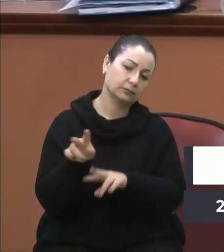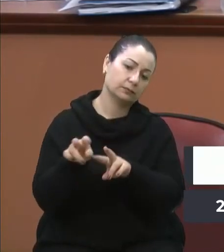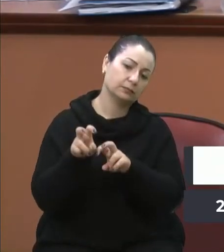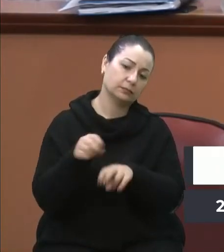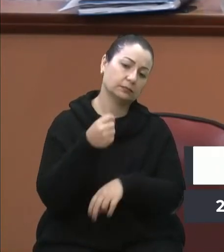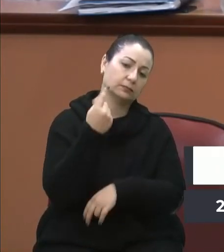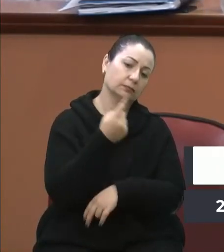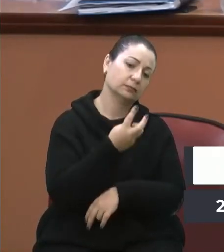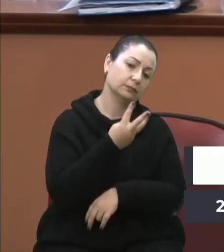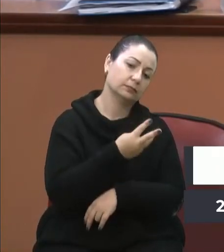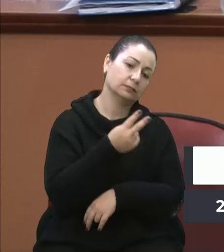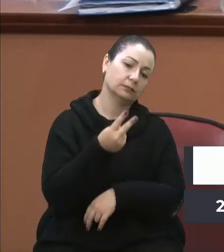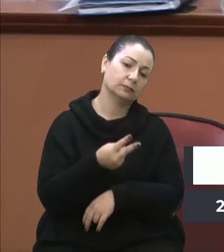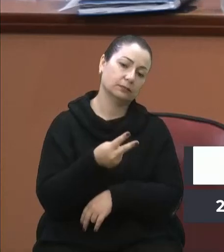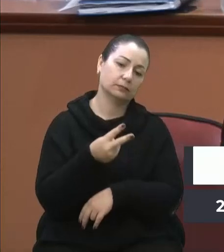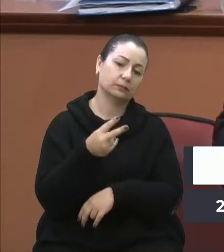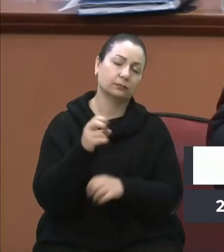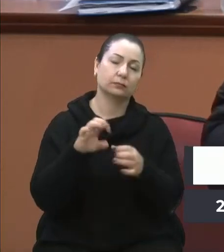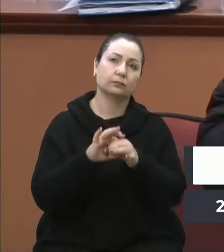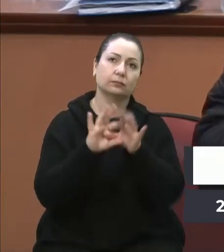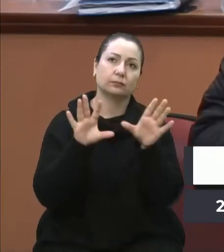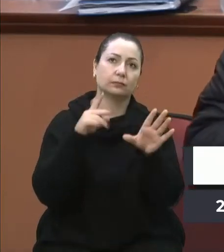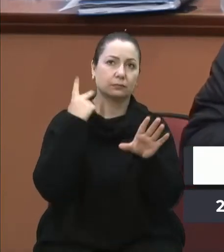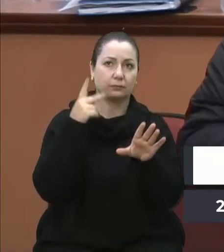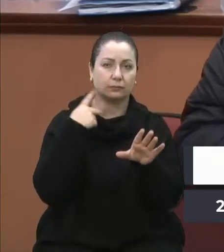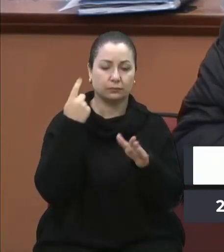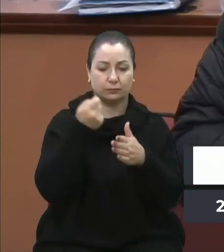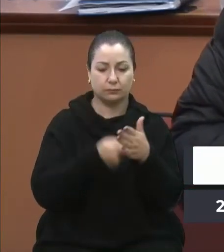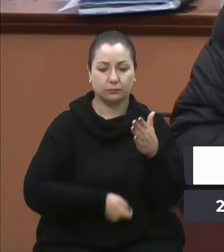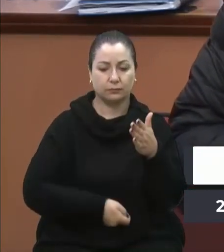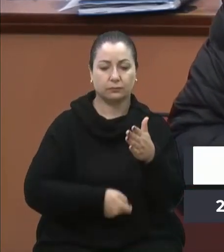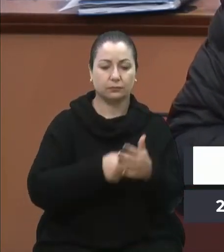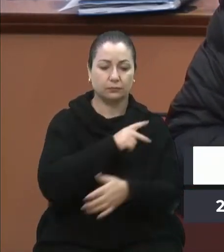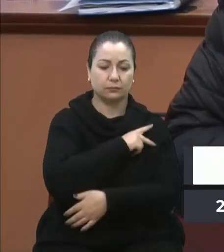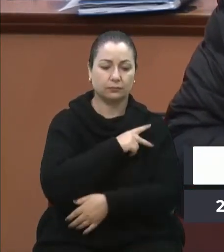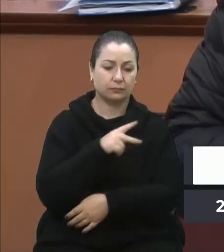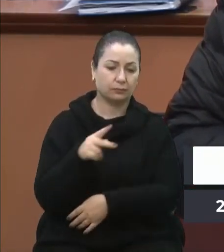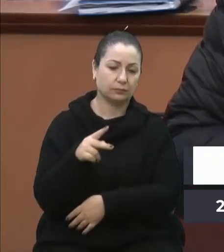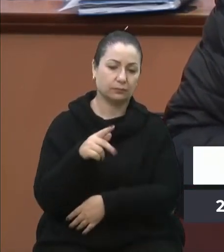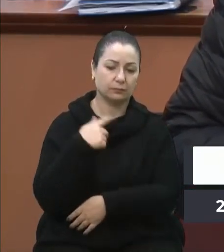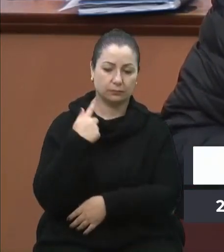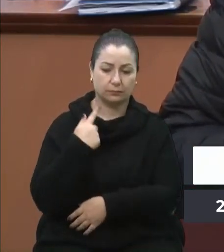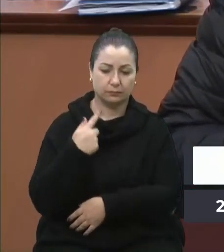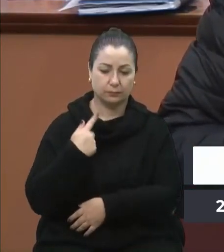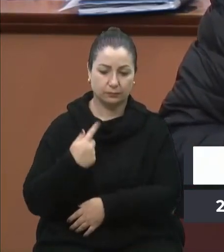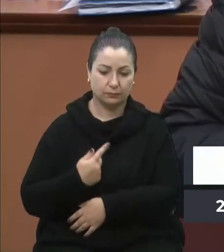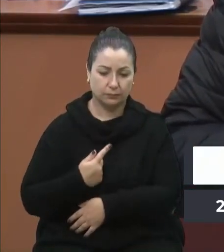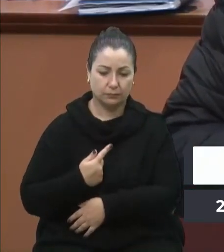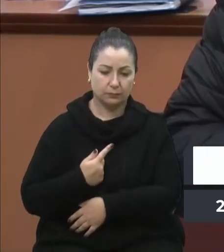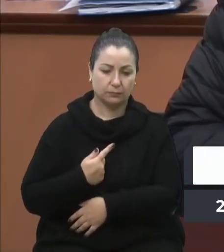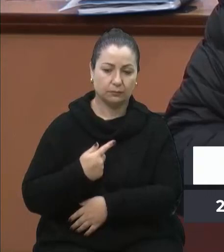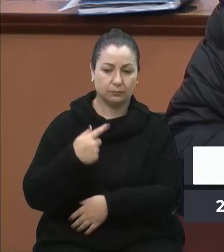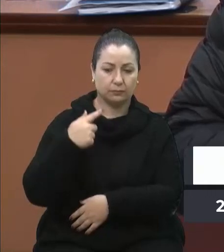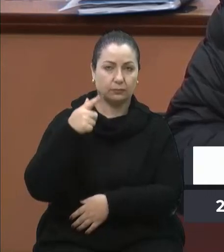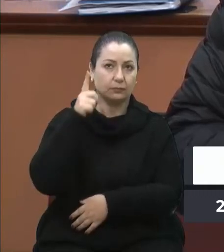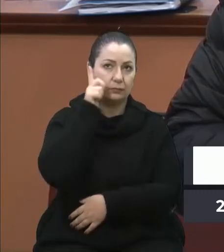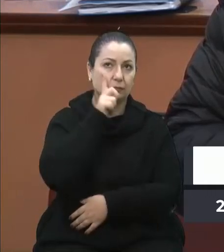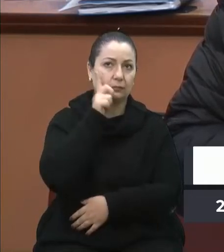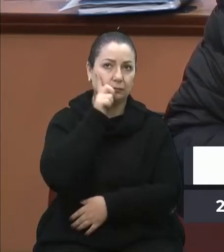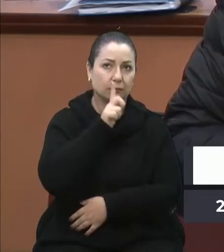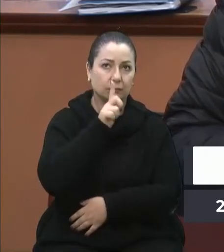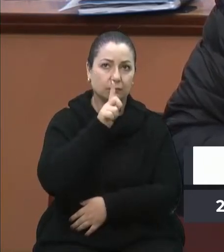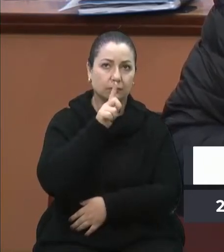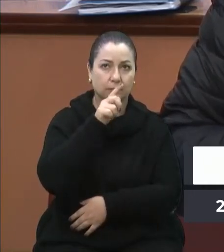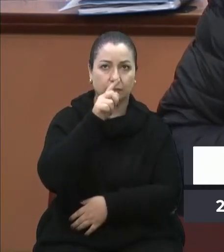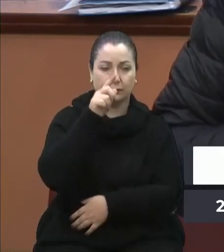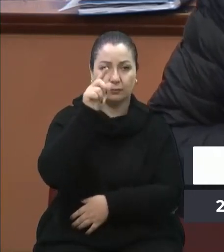da emancipação política. Assinam o parecer a presidente da comissão, Gladys Frisso, vereadores Lucas Carenhato, Sandro